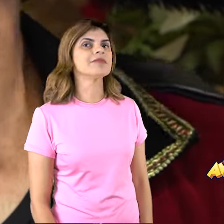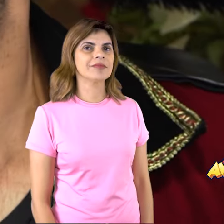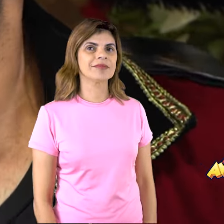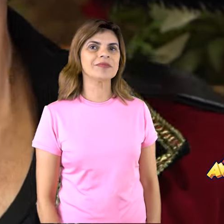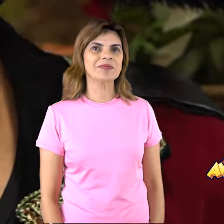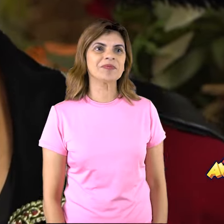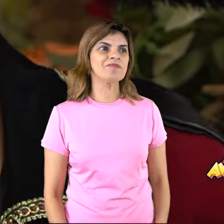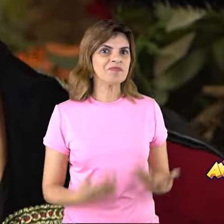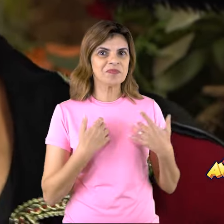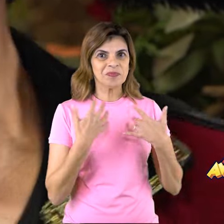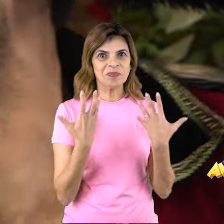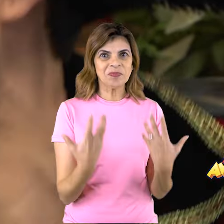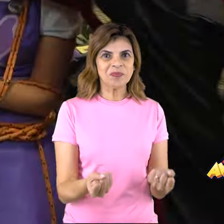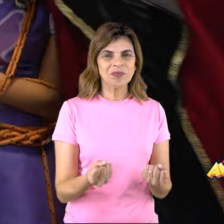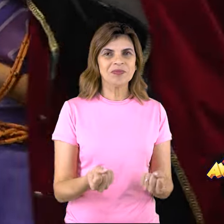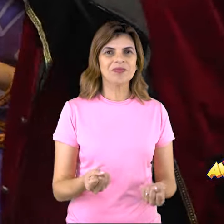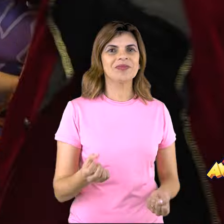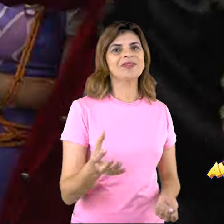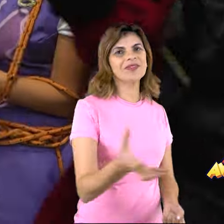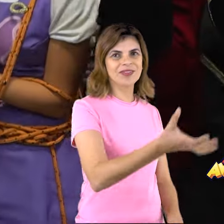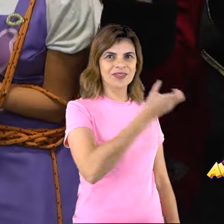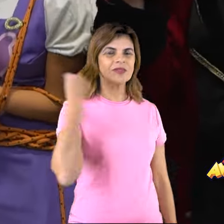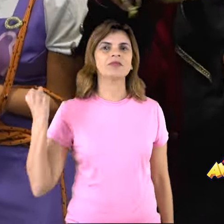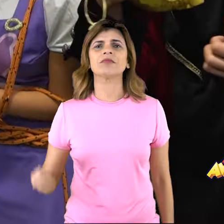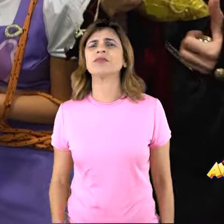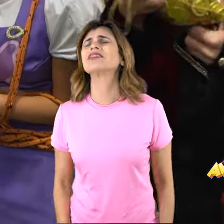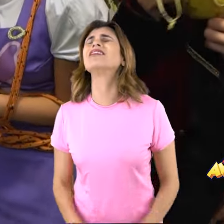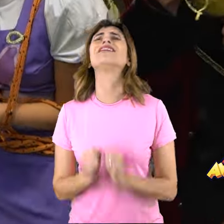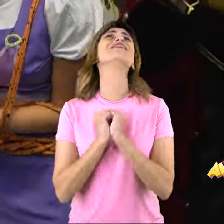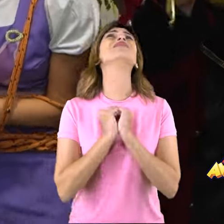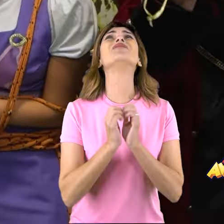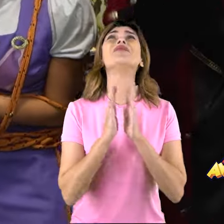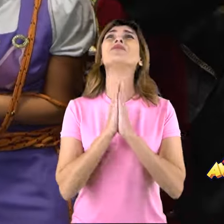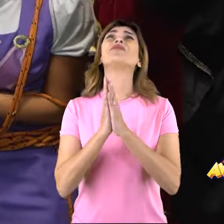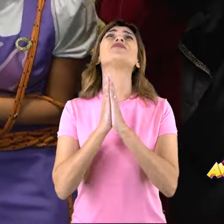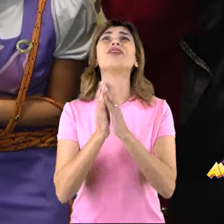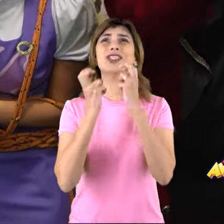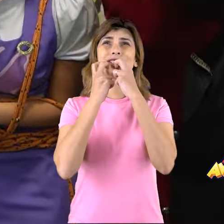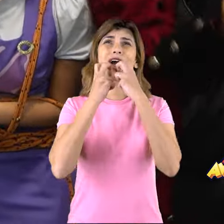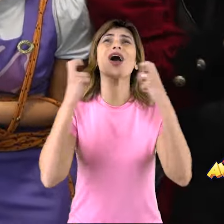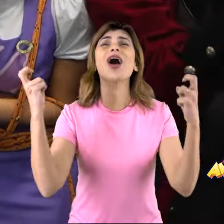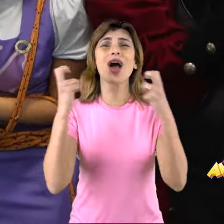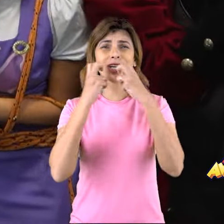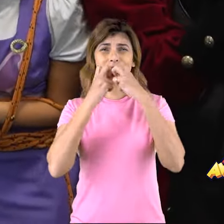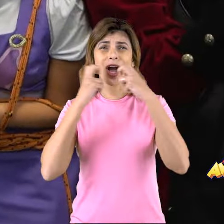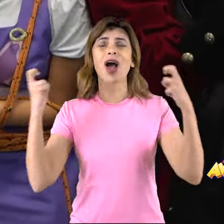eu aceito me tira daqui socorro